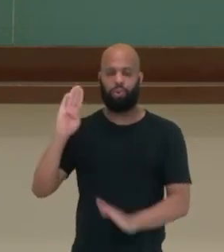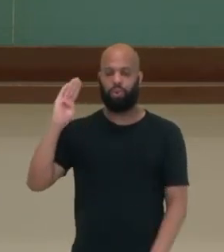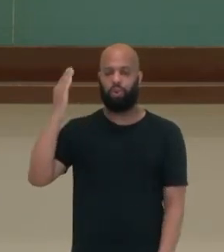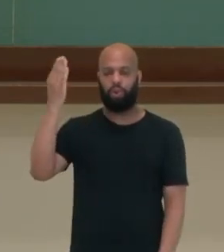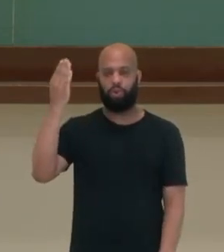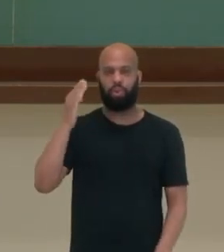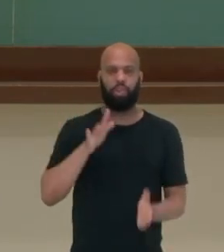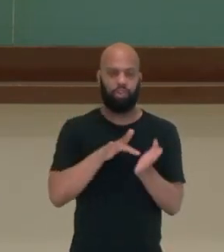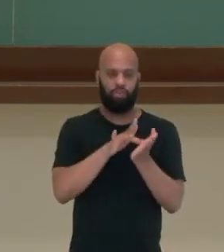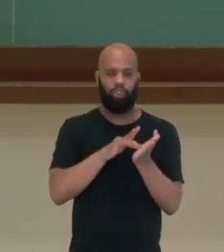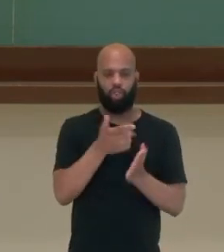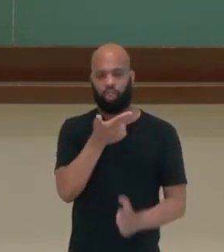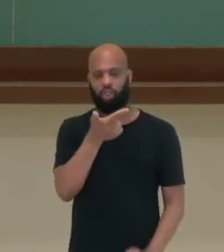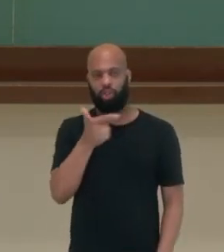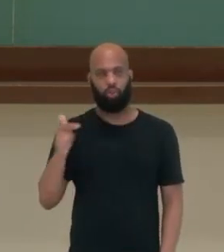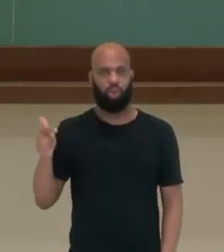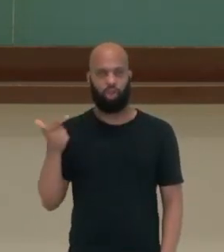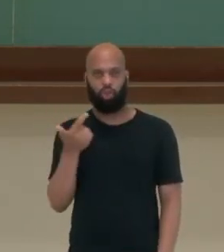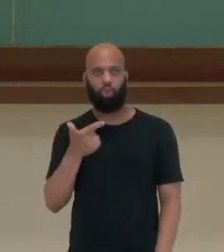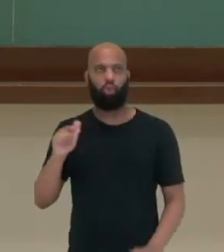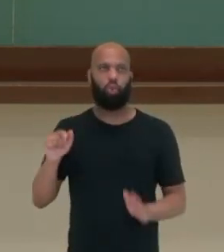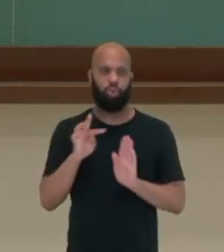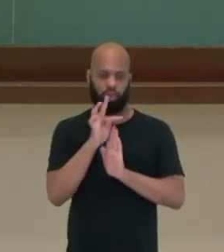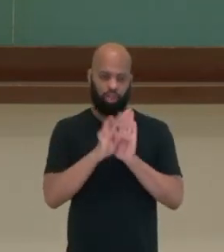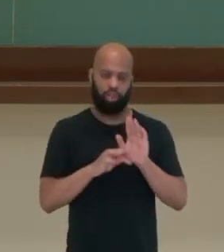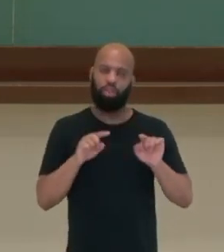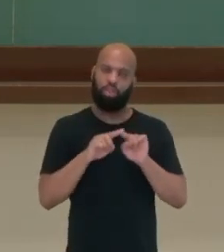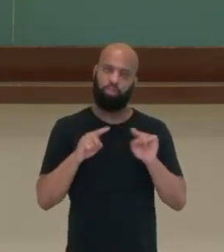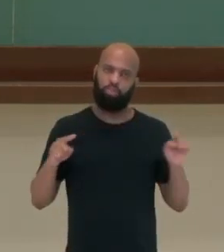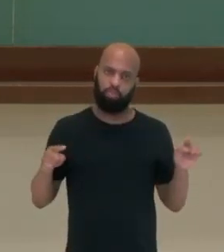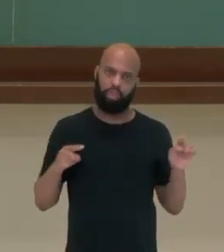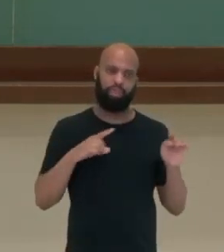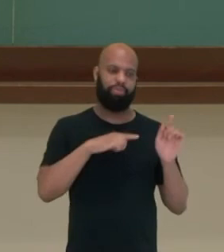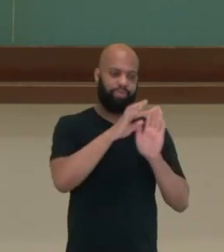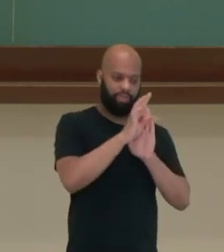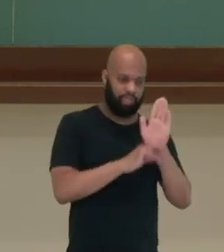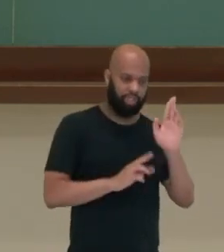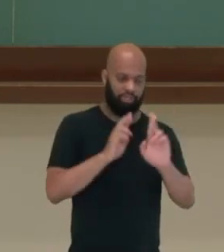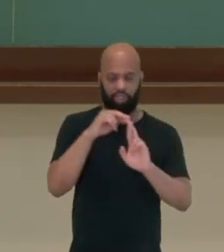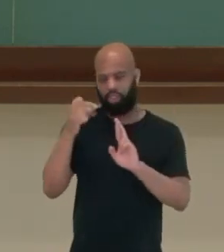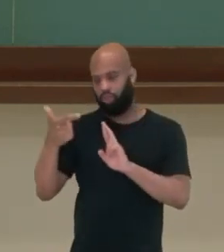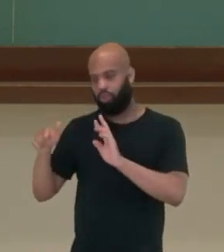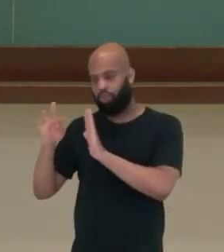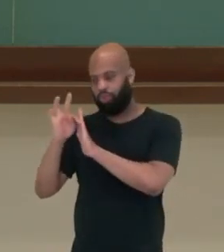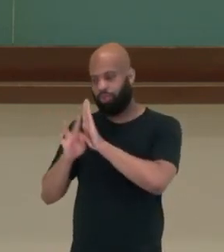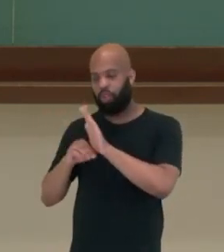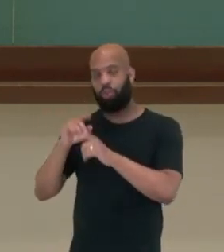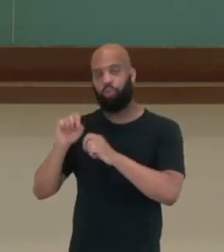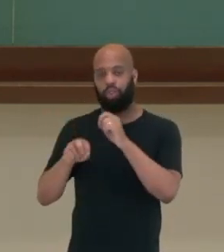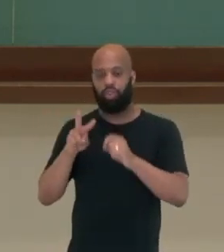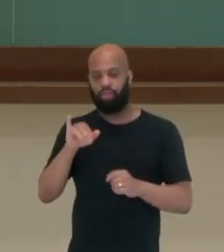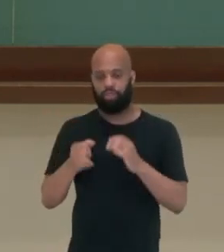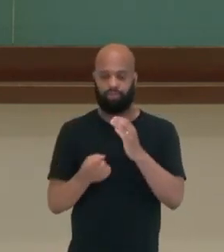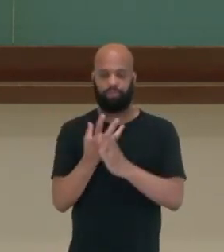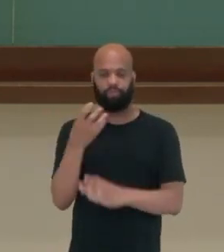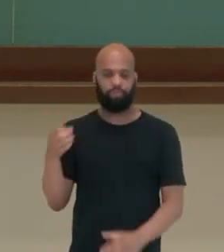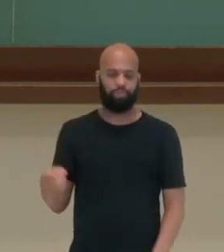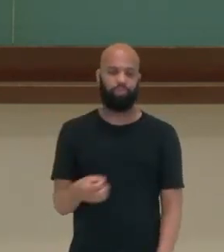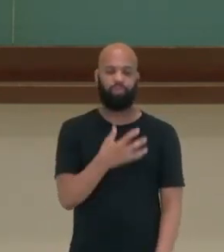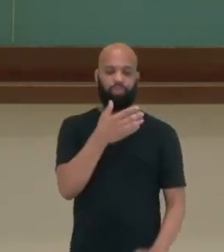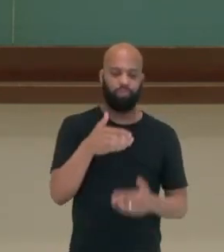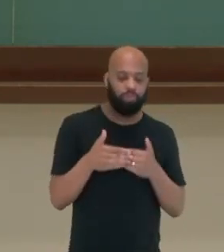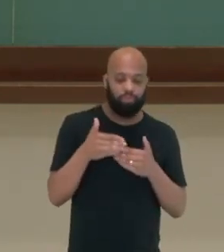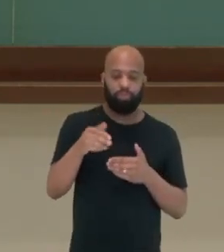outro. A intertextualidade não, é fazer como se fosse uma referência ao outro e criar algo novo. A partir